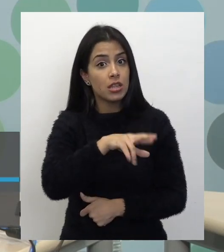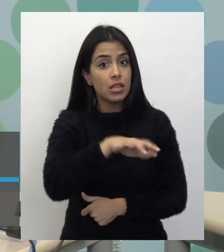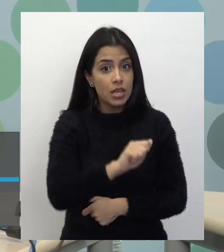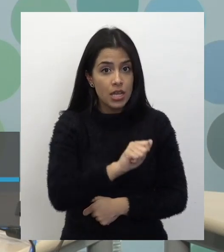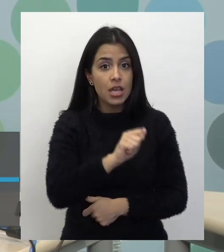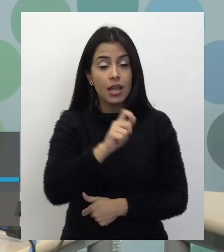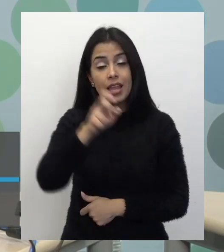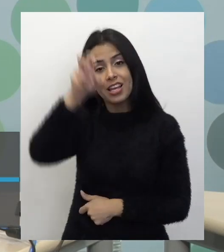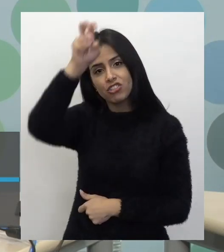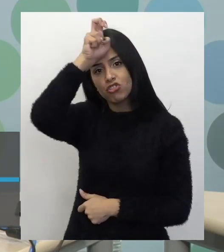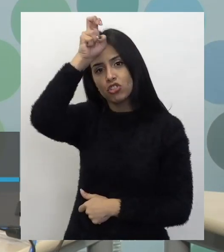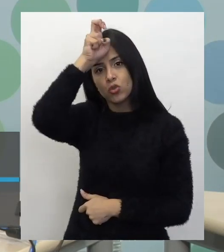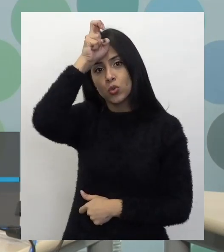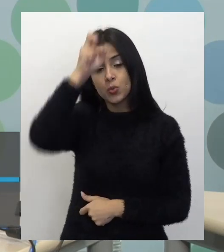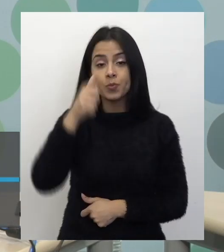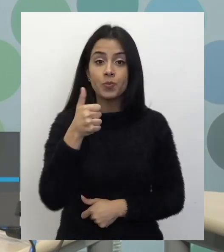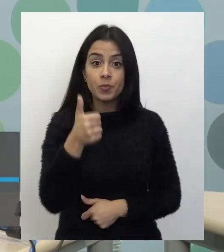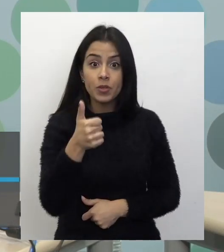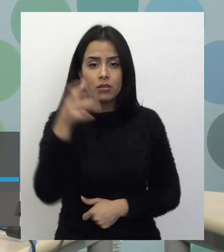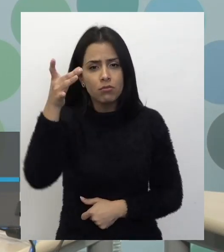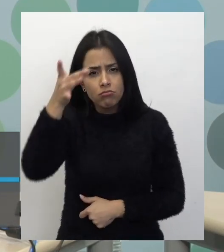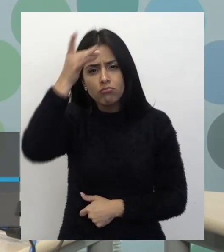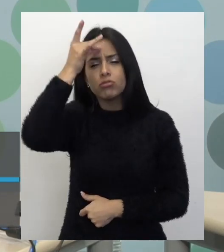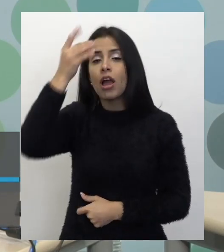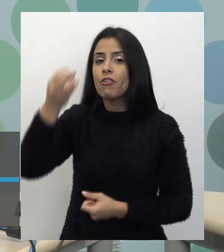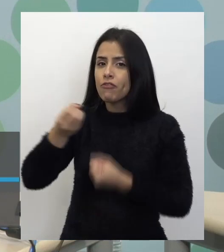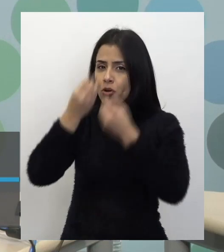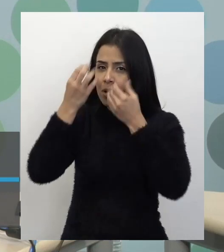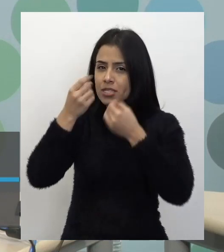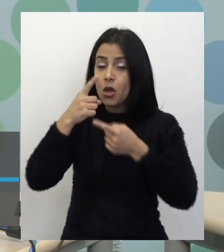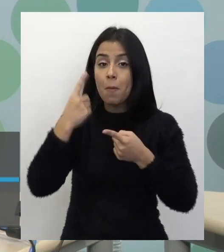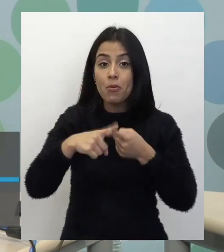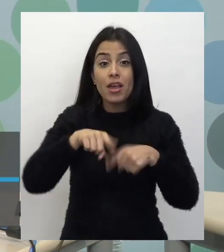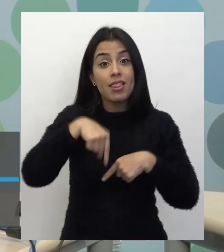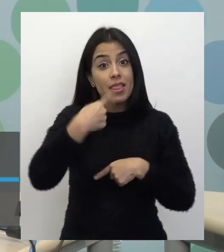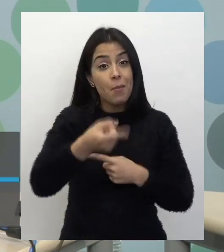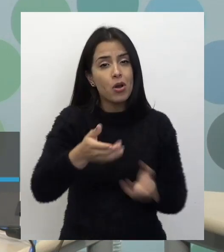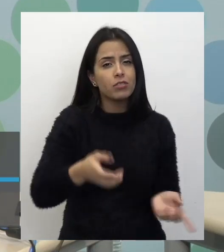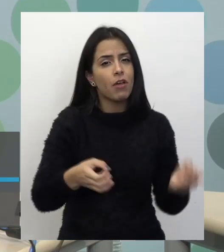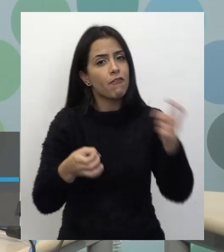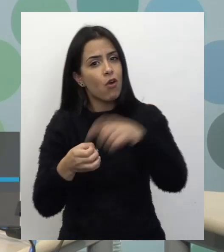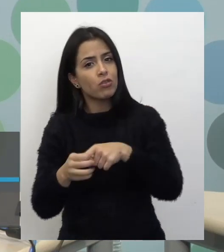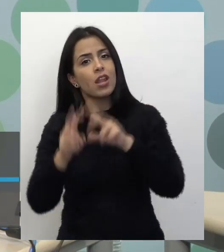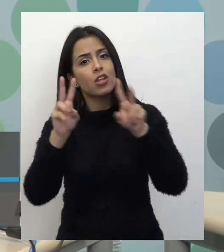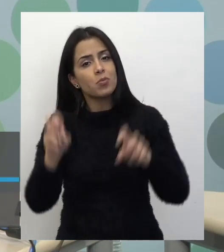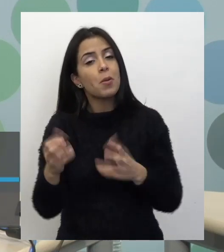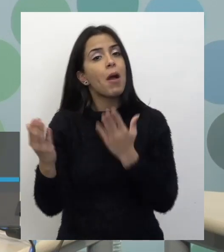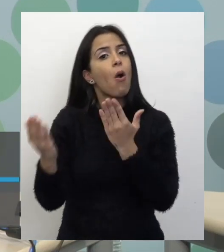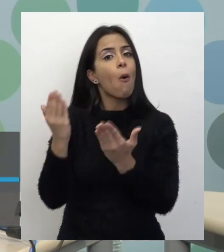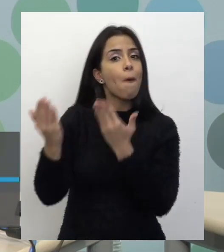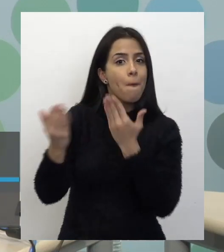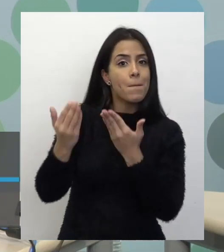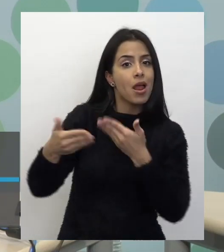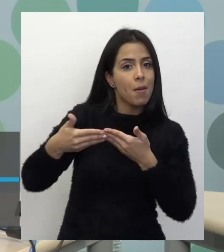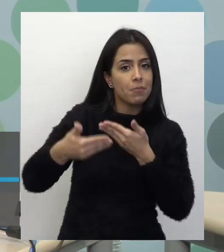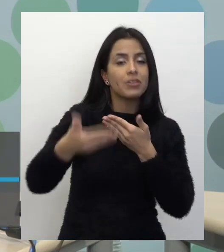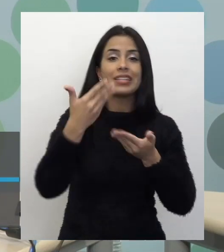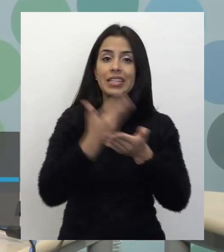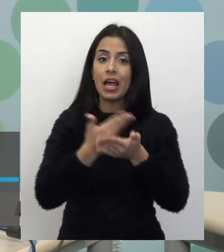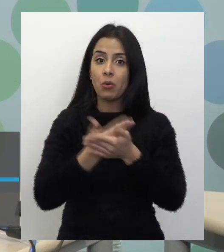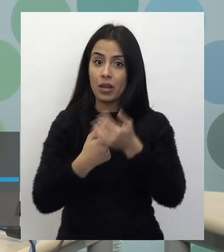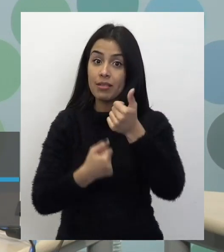tá? Então, guardem essa informação que a gente vai voltar para fazer esse comparativo em algum momento aí mais para frente da nossa aula,